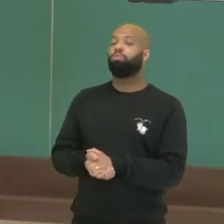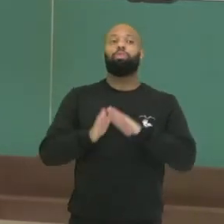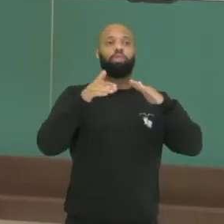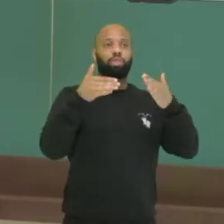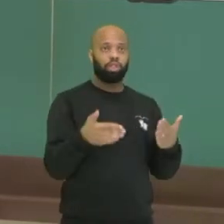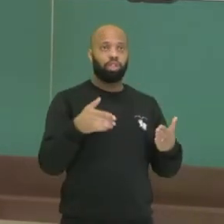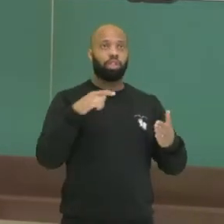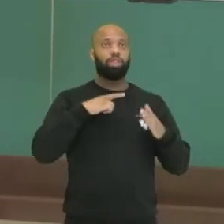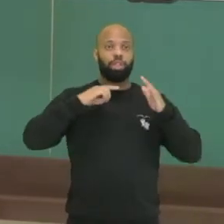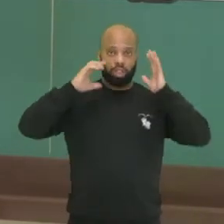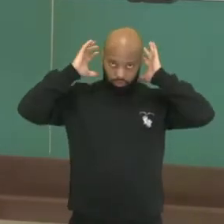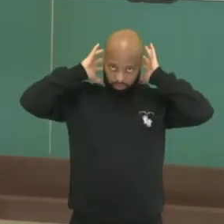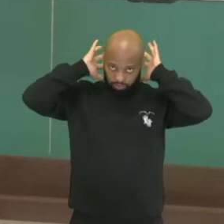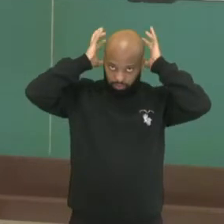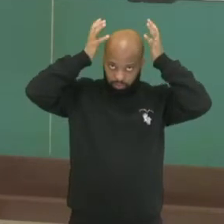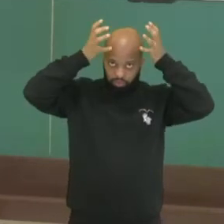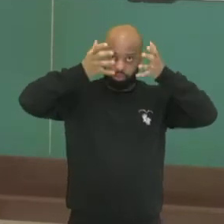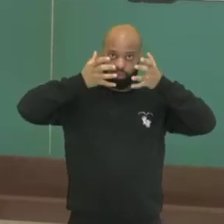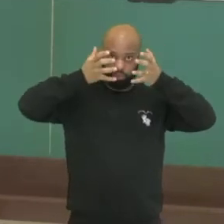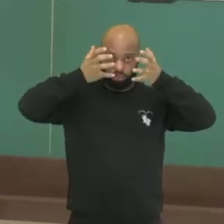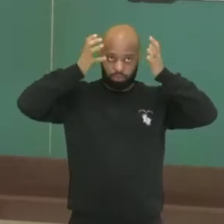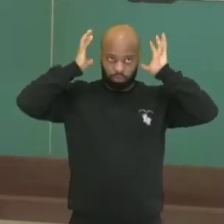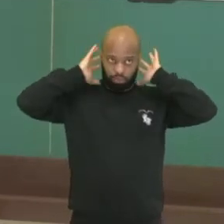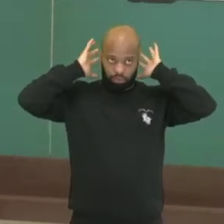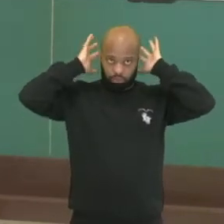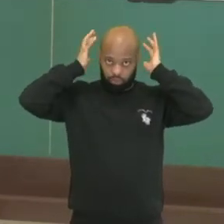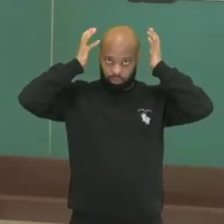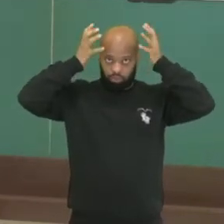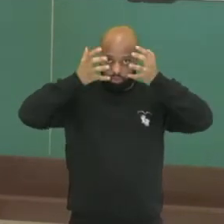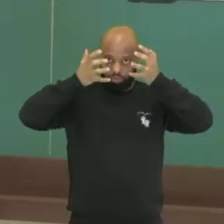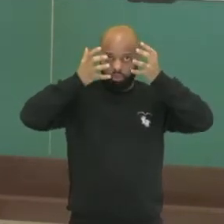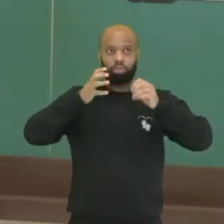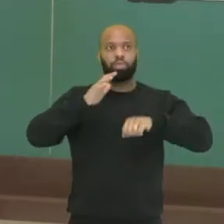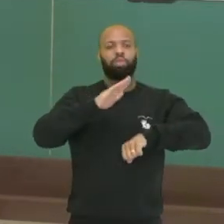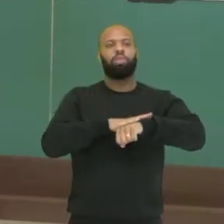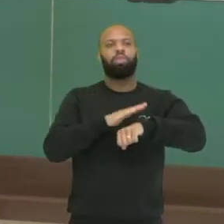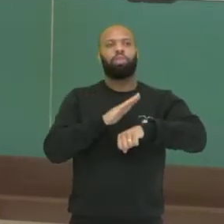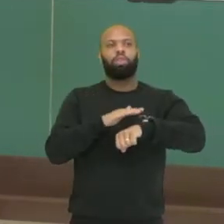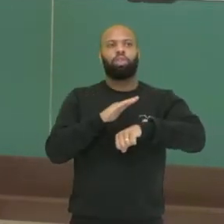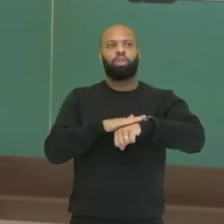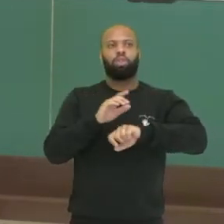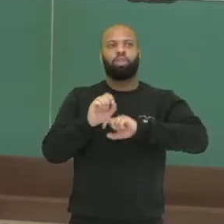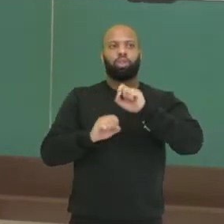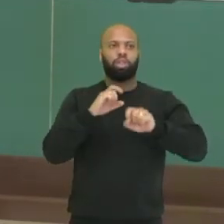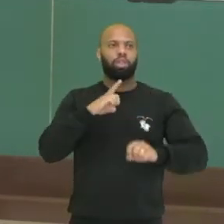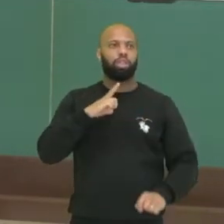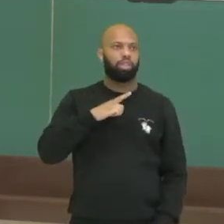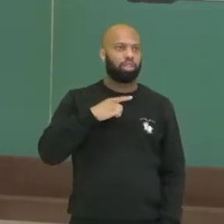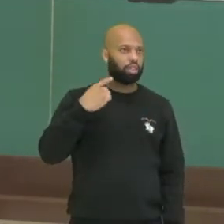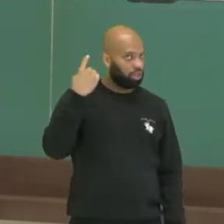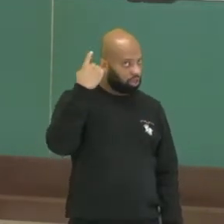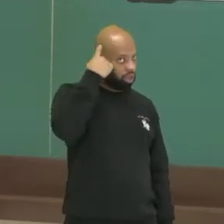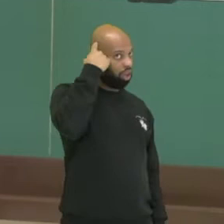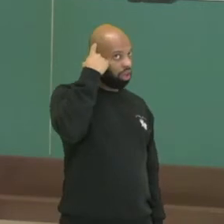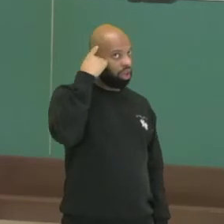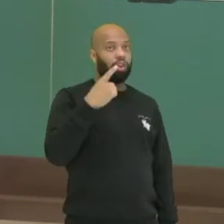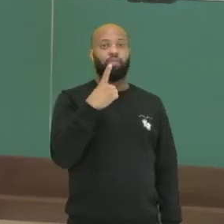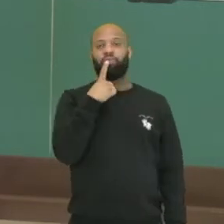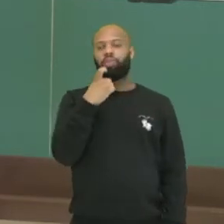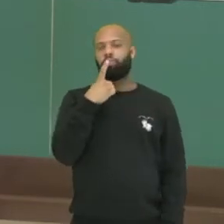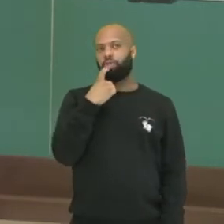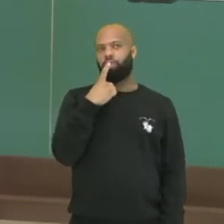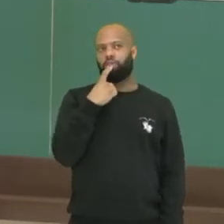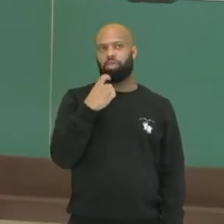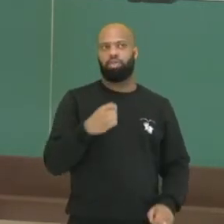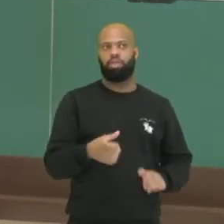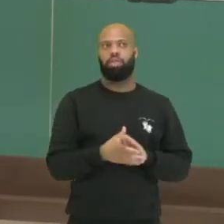o capacete, né, dos esgrimistas, quando eles são tocados, fica vermelho, tá?